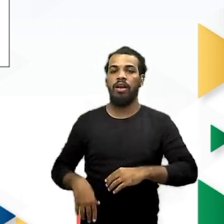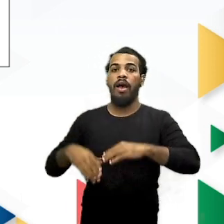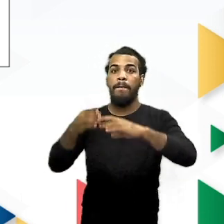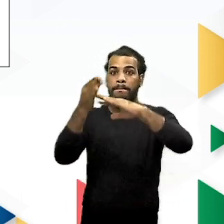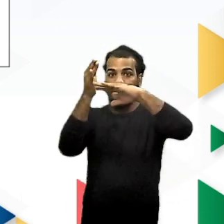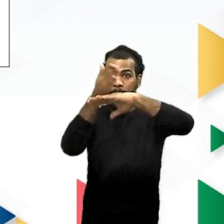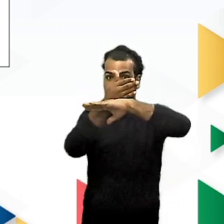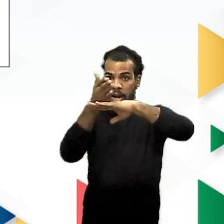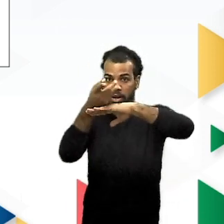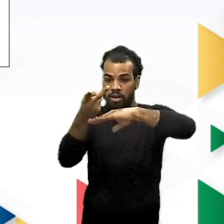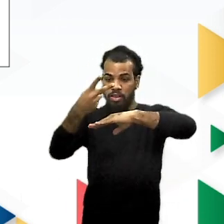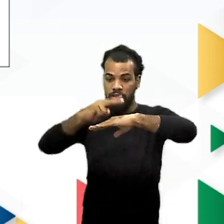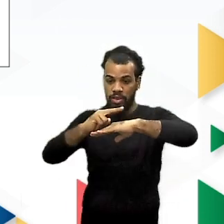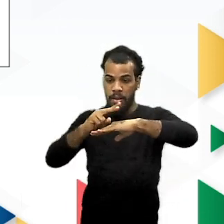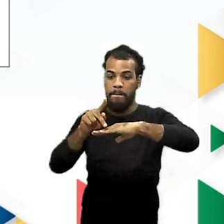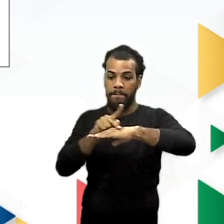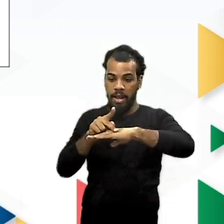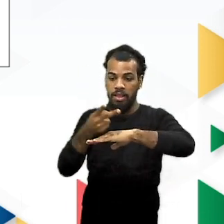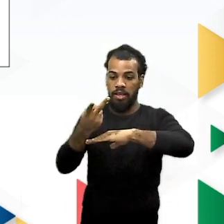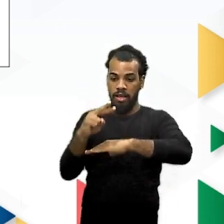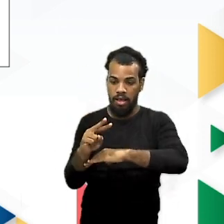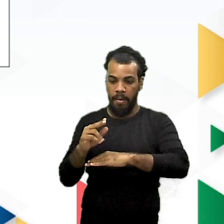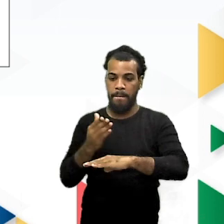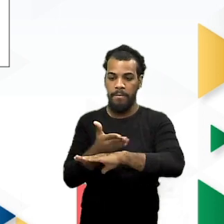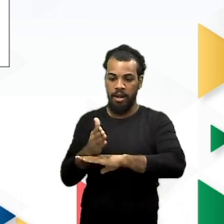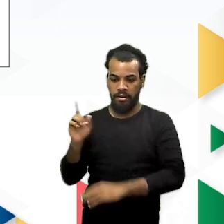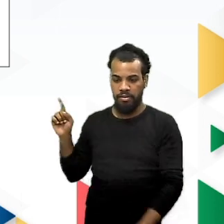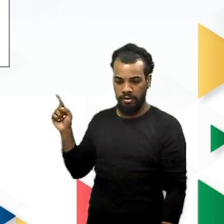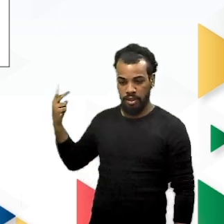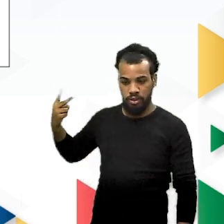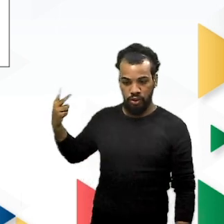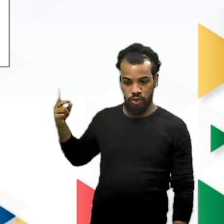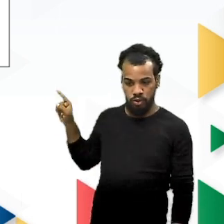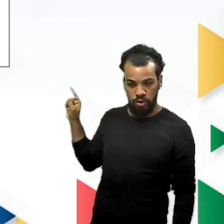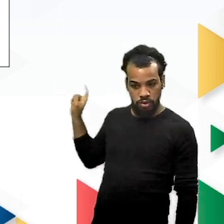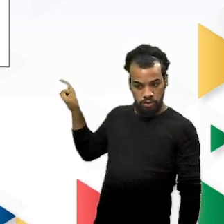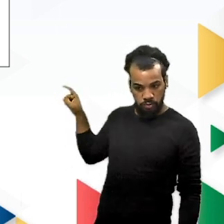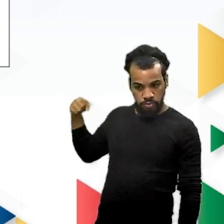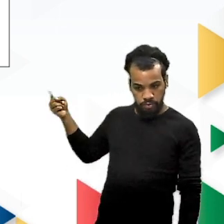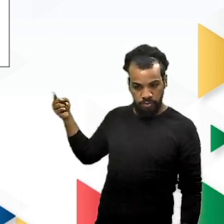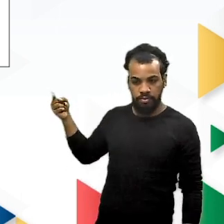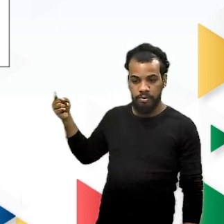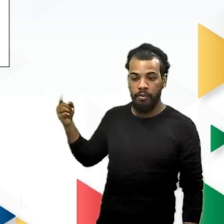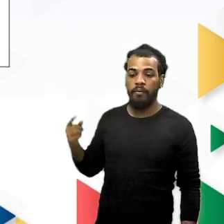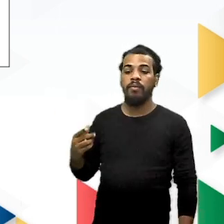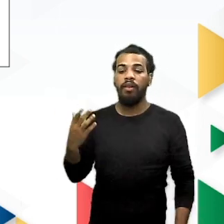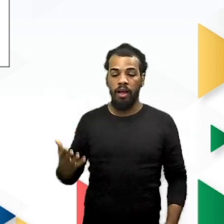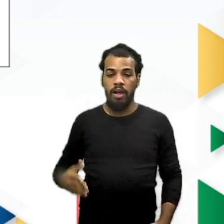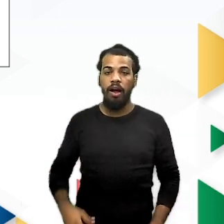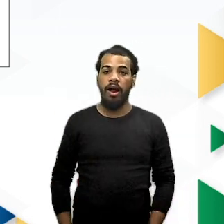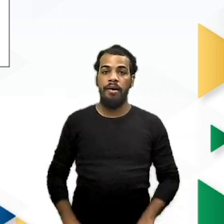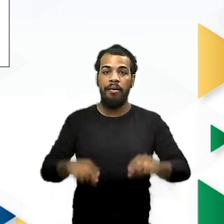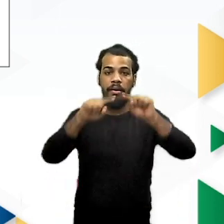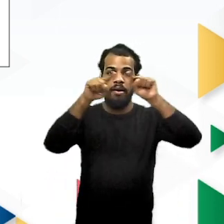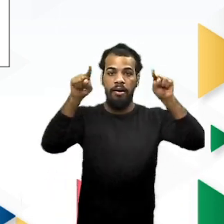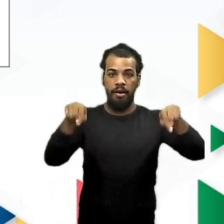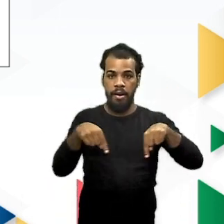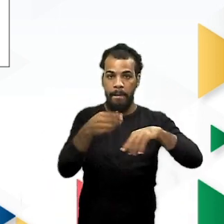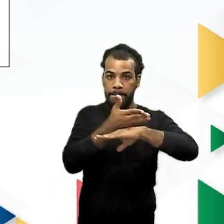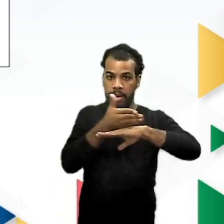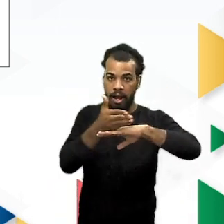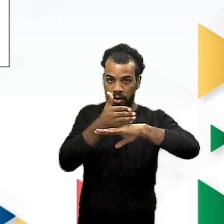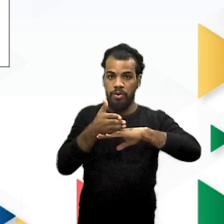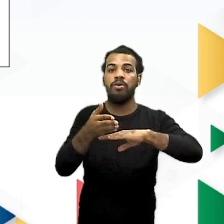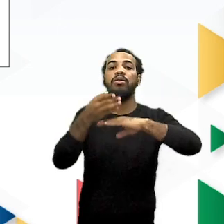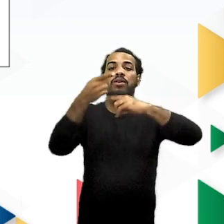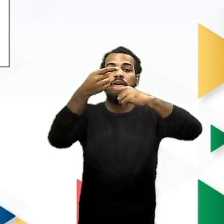ficou branco, percebeu? O que era preto ficou branco. Olha aí, ó. No terceiro quadrado, o que era branco,